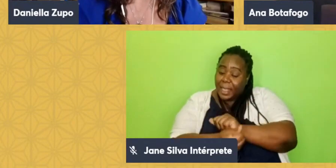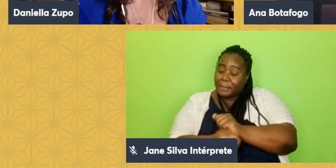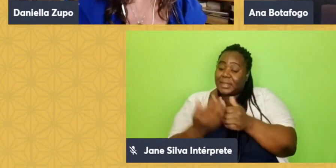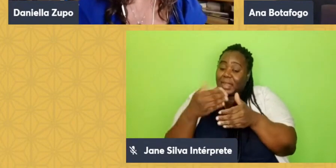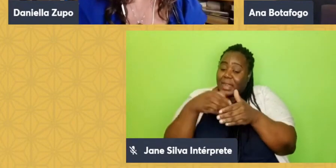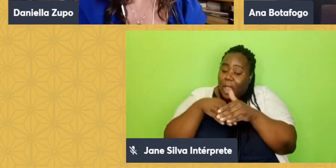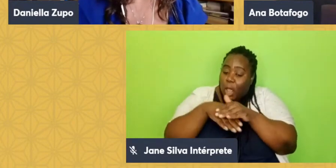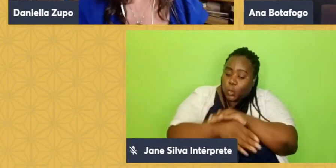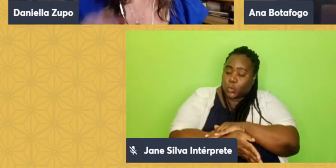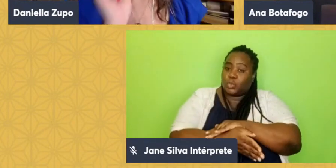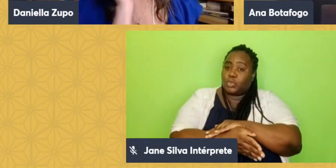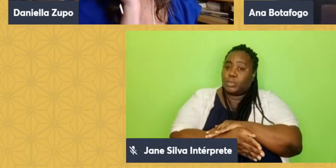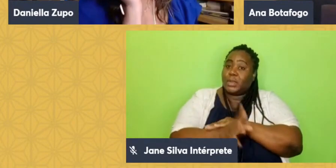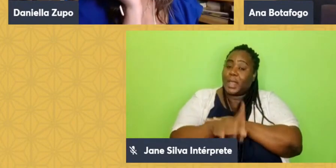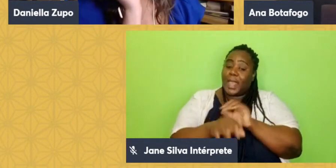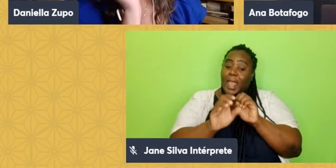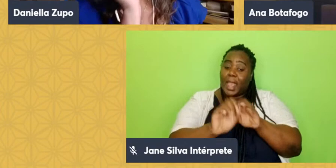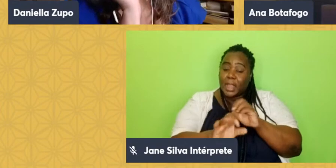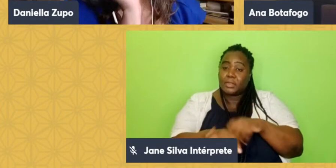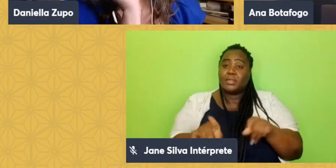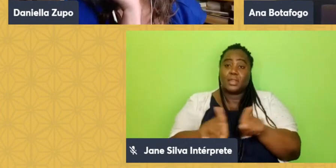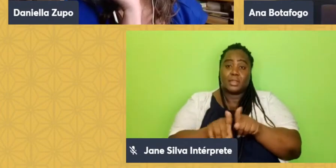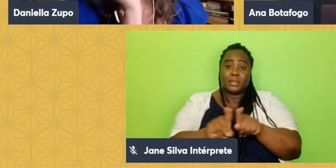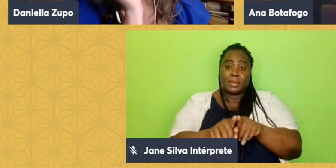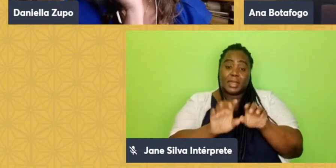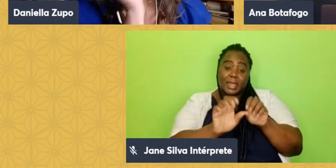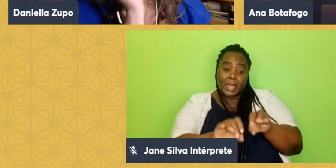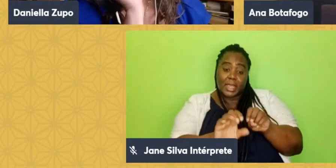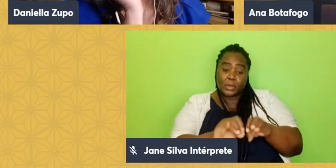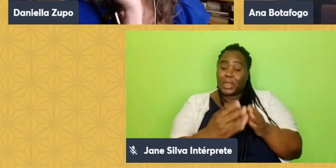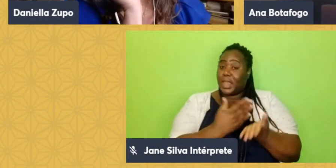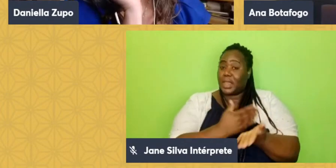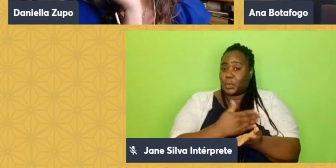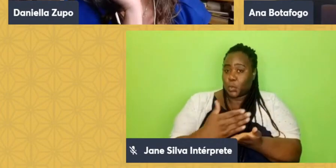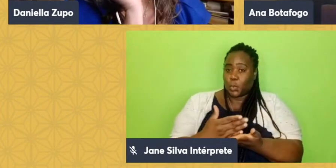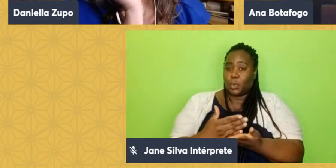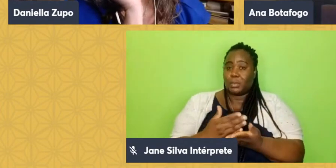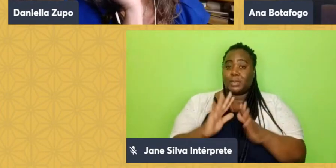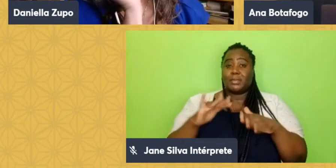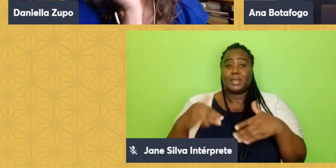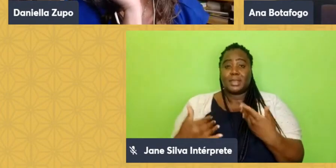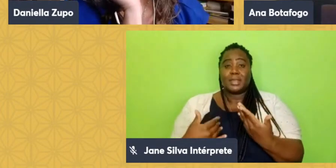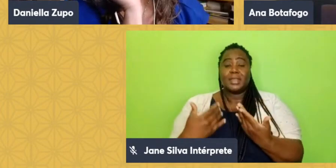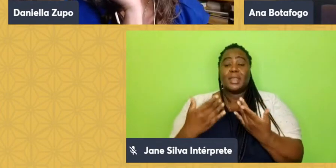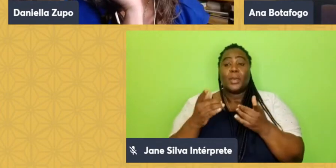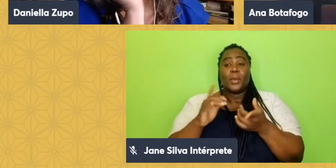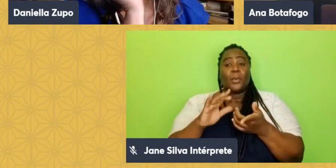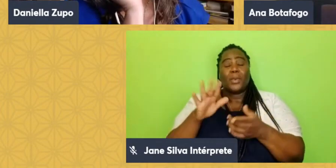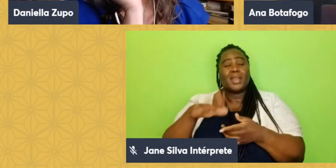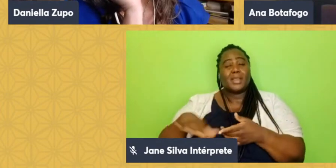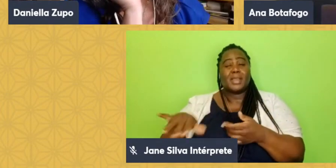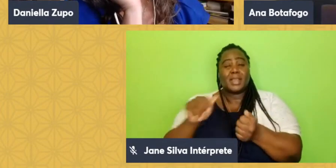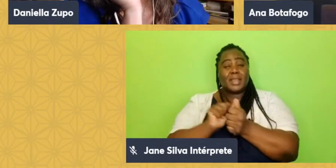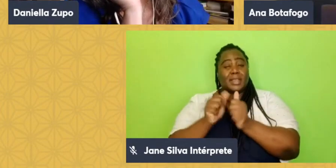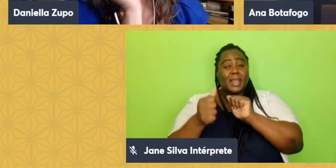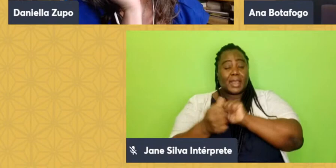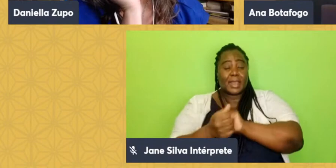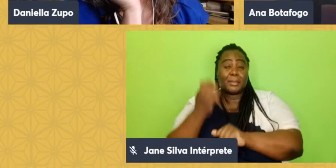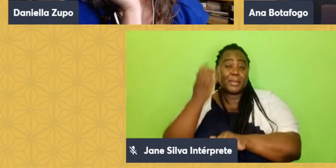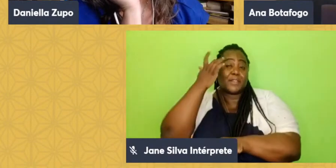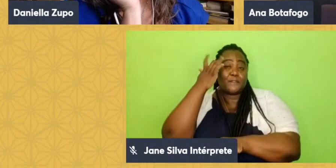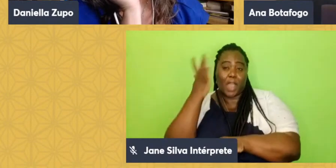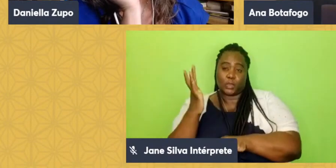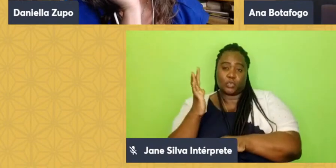acho que é uma questão de educação um dia educação desde o comecinho né então acho que criança se adaptar muito fácil